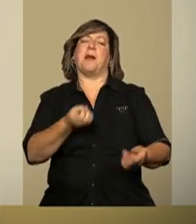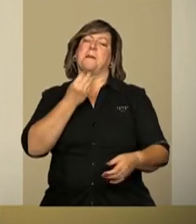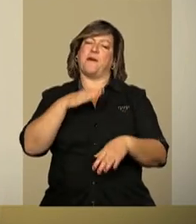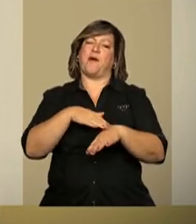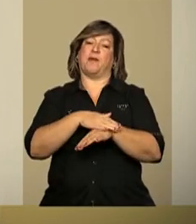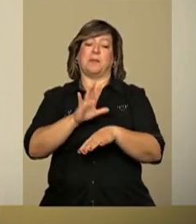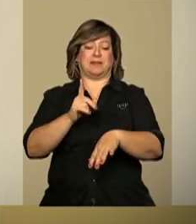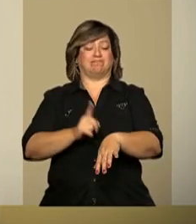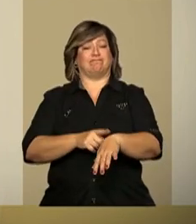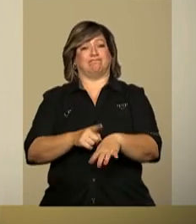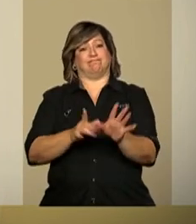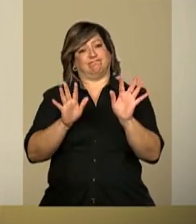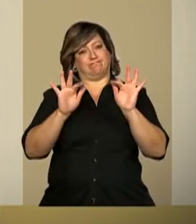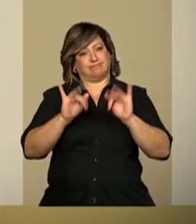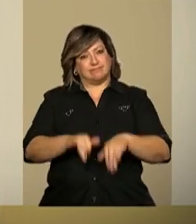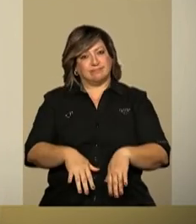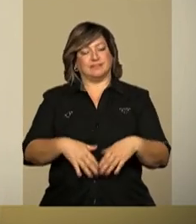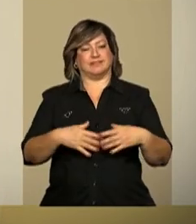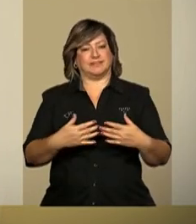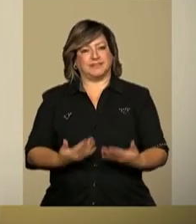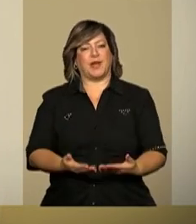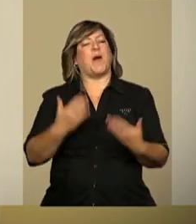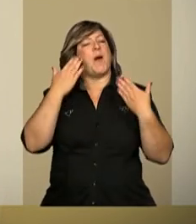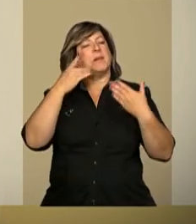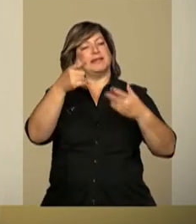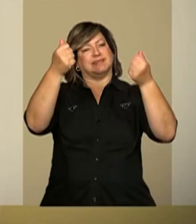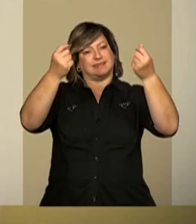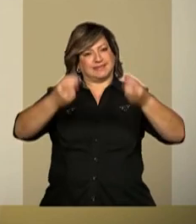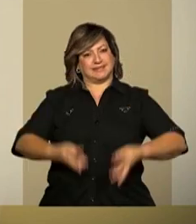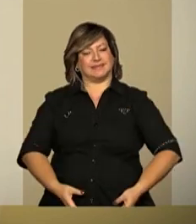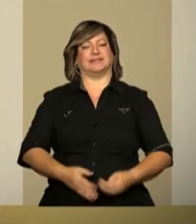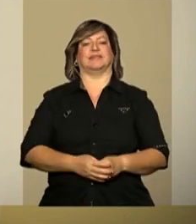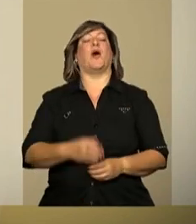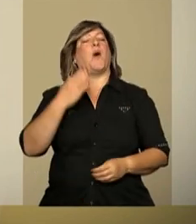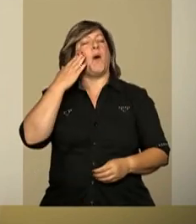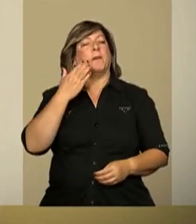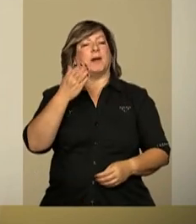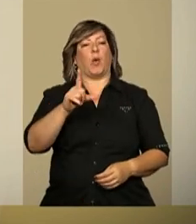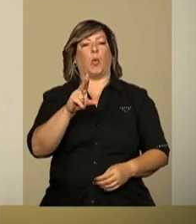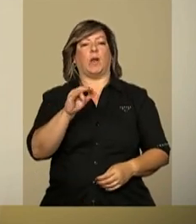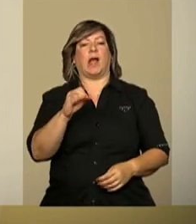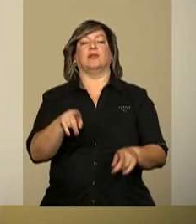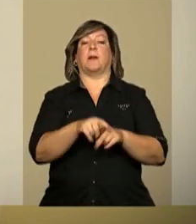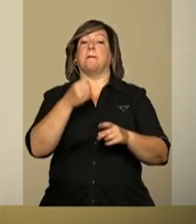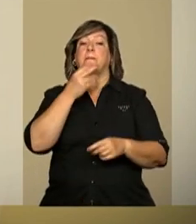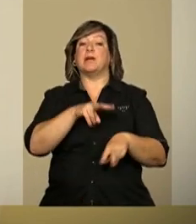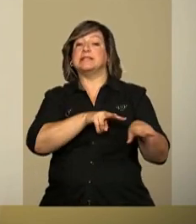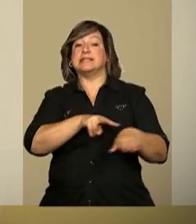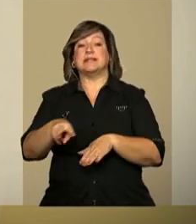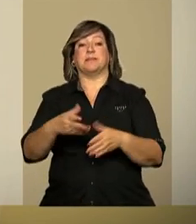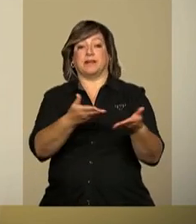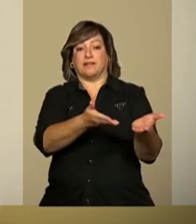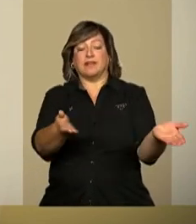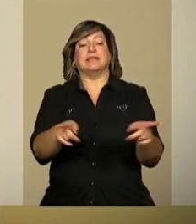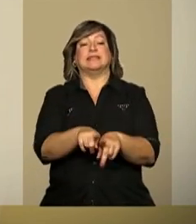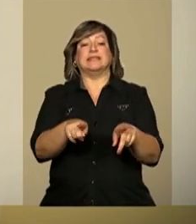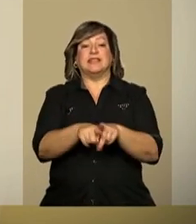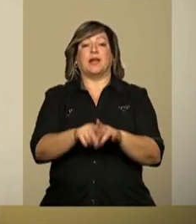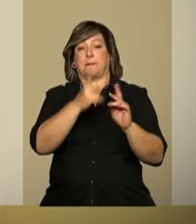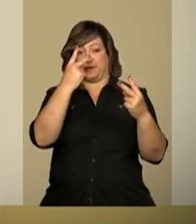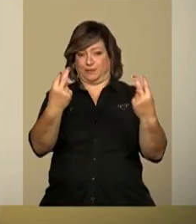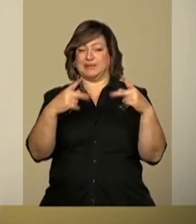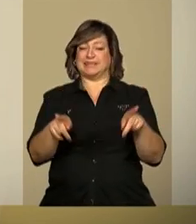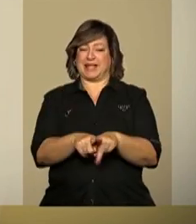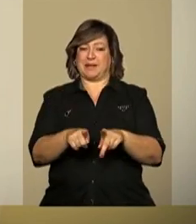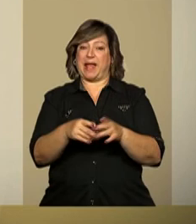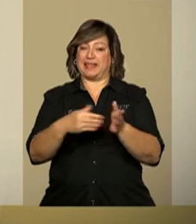presidenta mas infelizmente nosso tempo chegou ao fim obrigado por mais esse café Obrigada Lucio uma boa semana para você e para os nossos